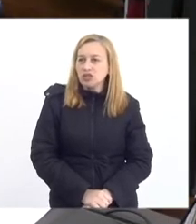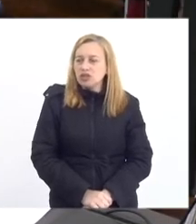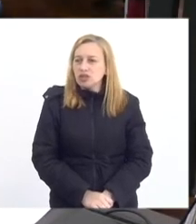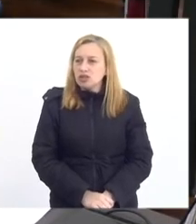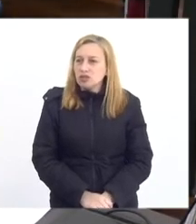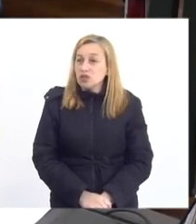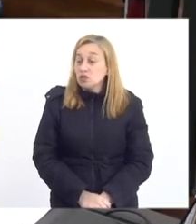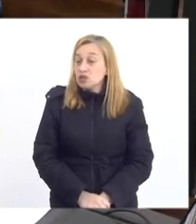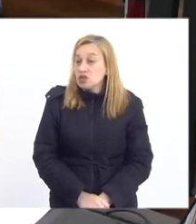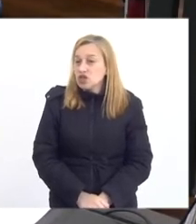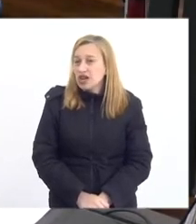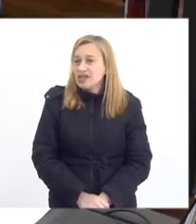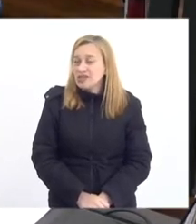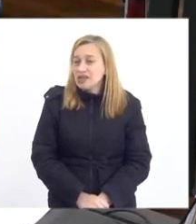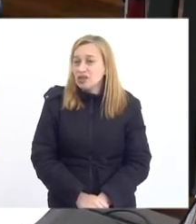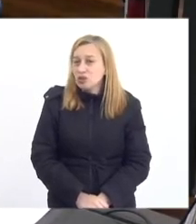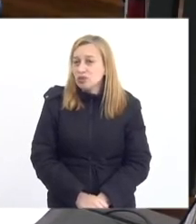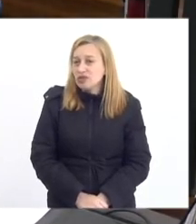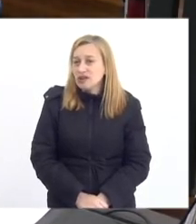Eu tenho certeza que eu li essa.